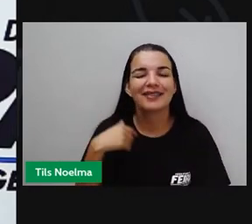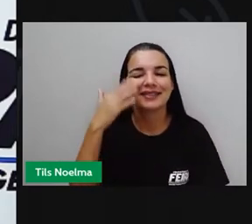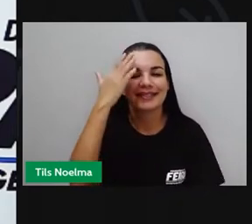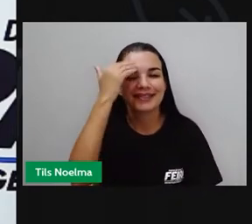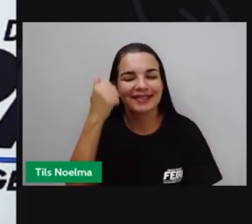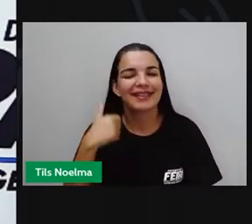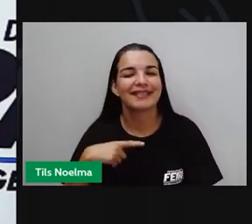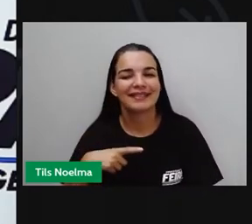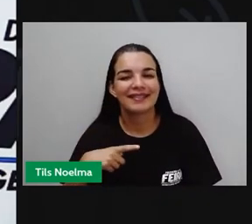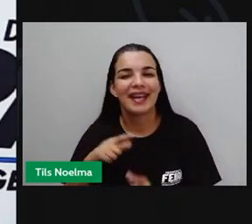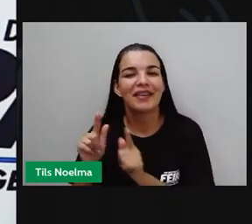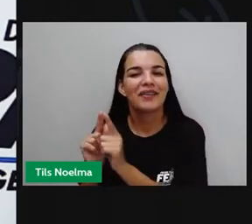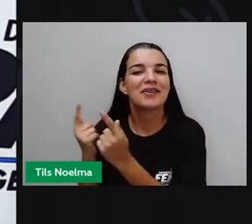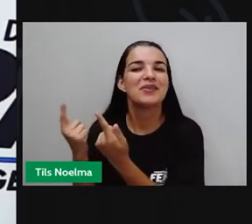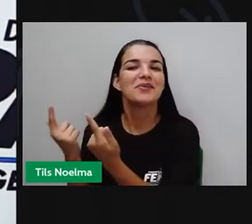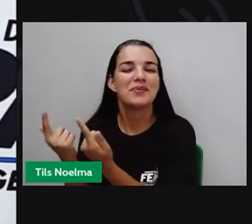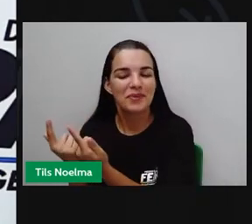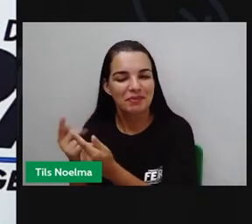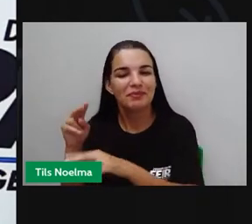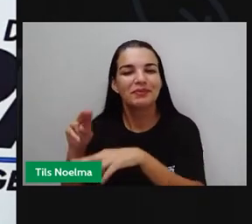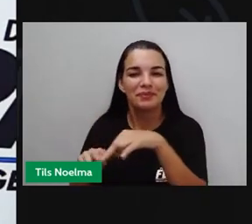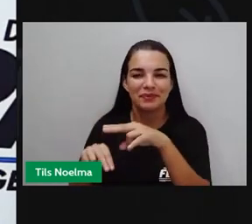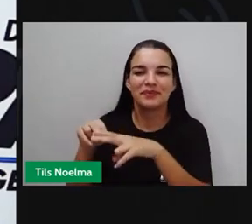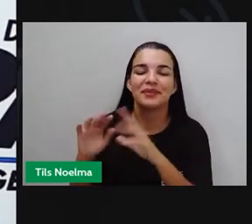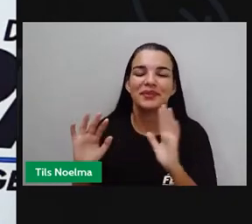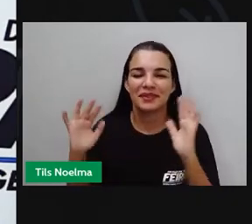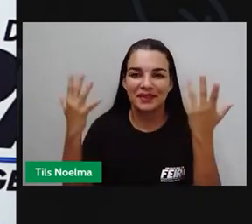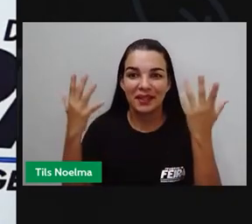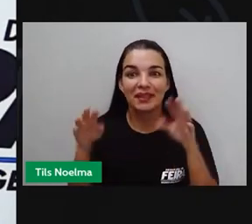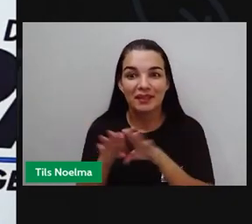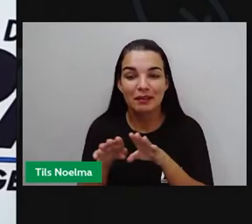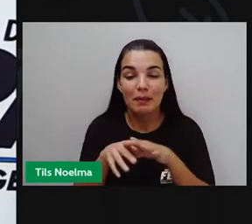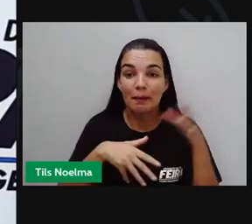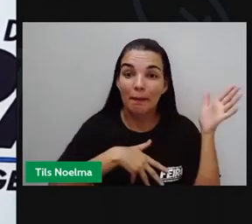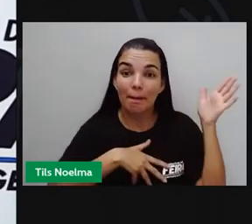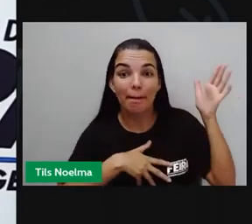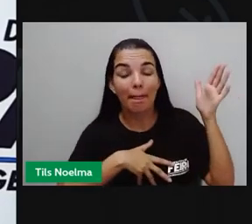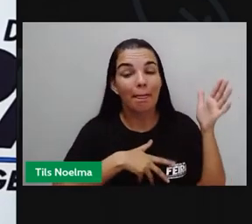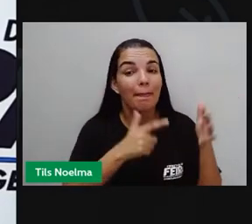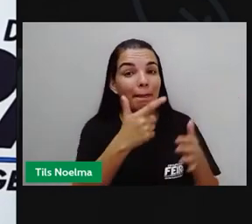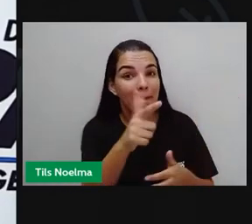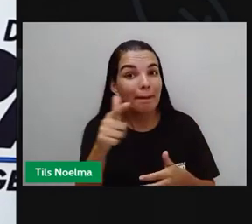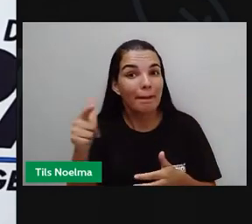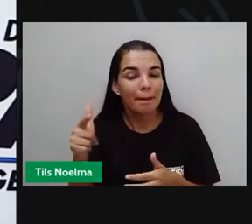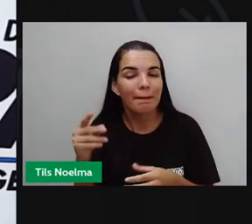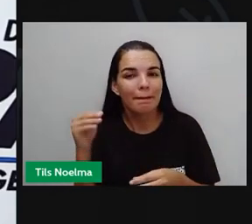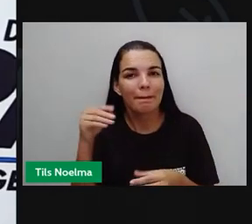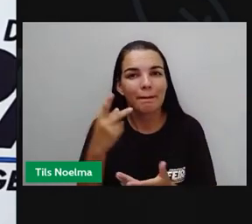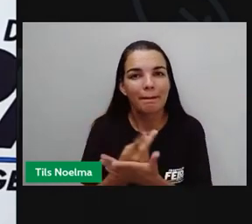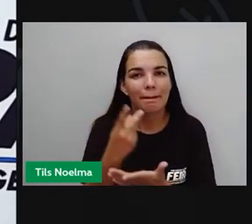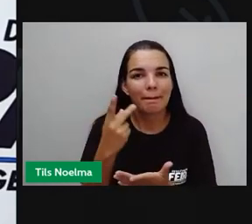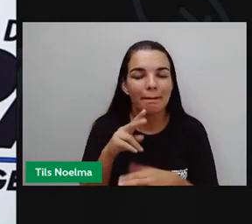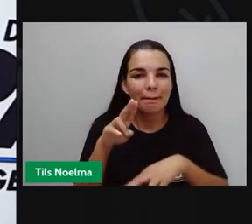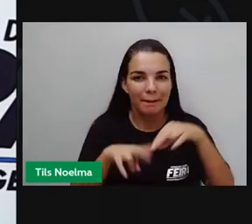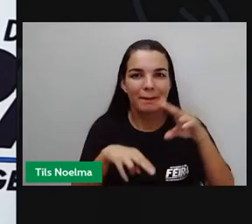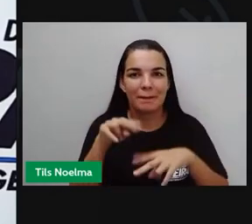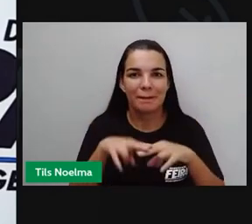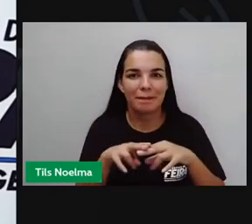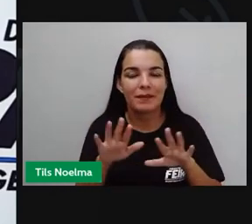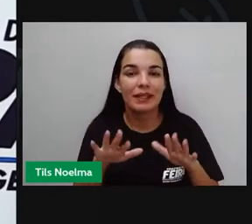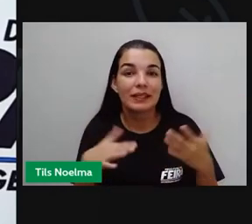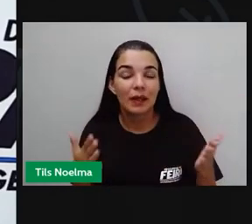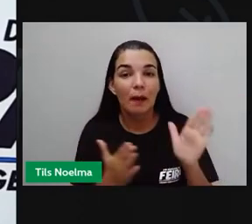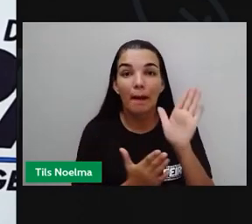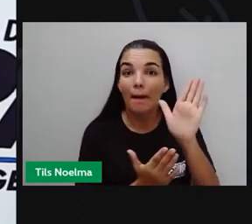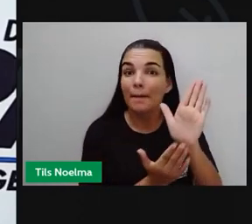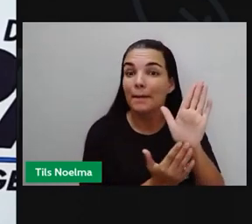danças, né? De quadrilha junina, dentre várias outras danças aí que acontecem no São João. E a proposta da Pro para